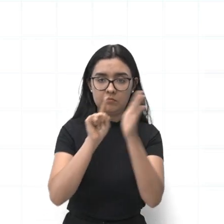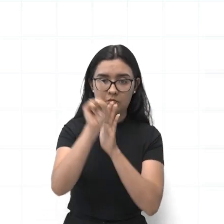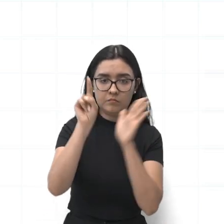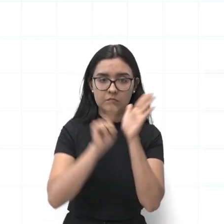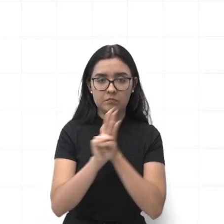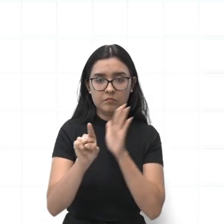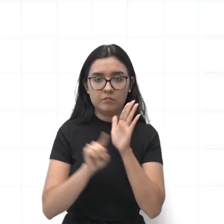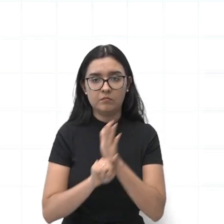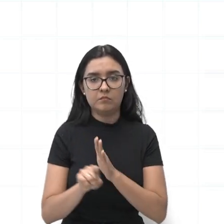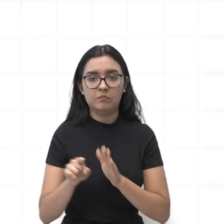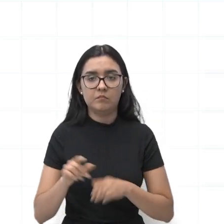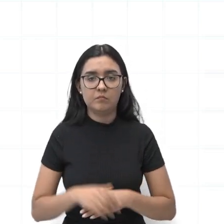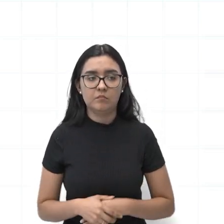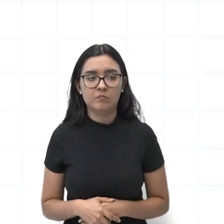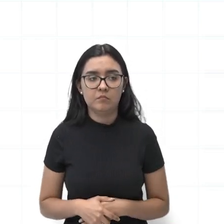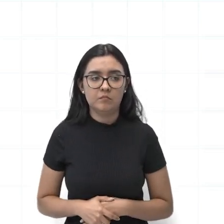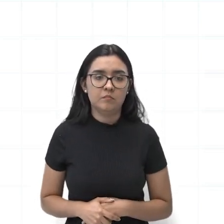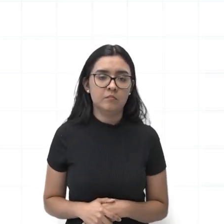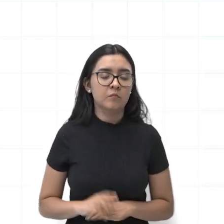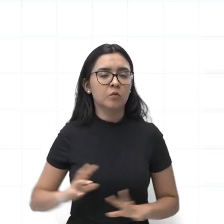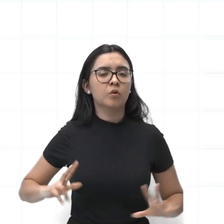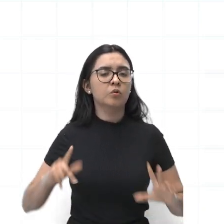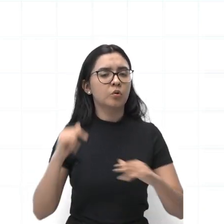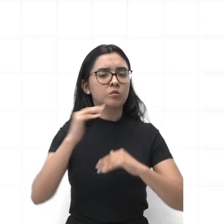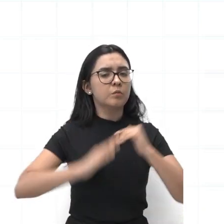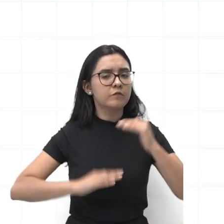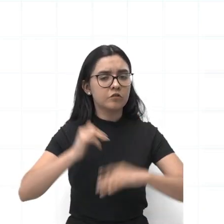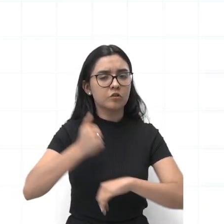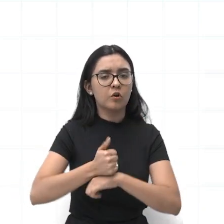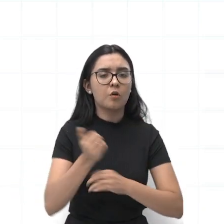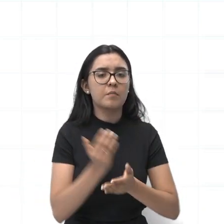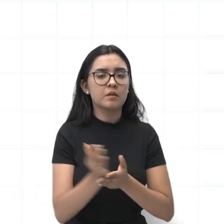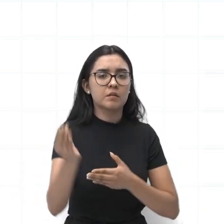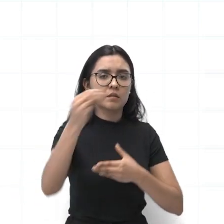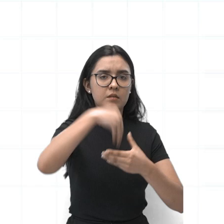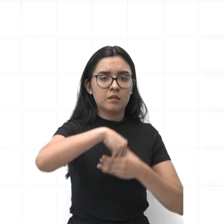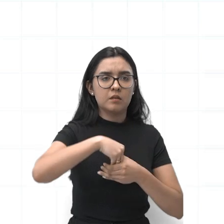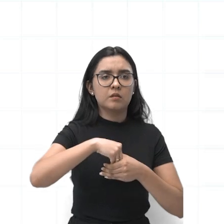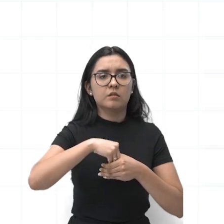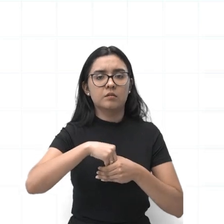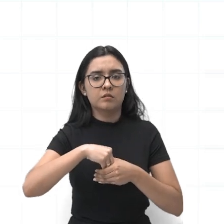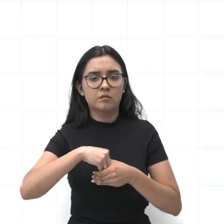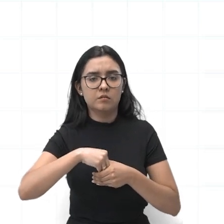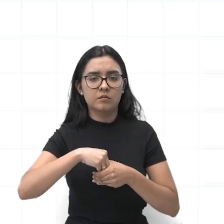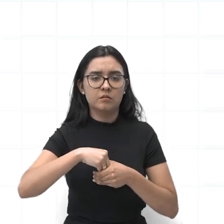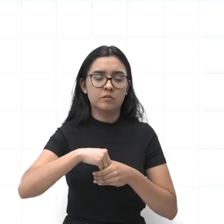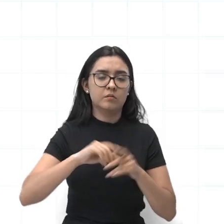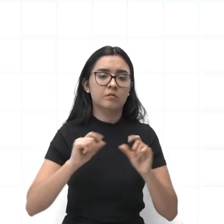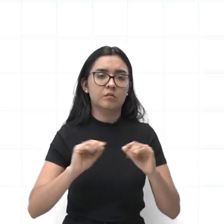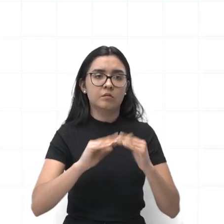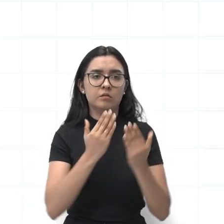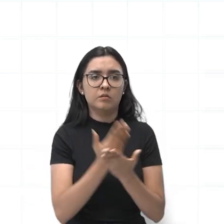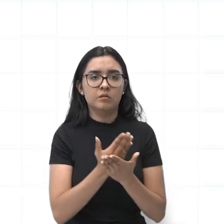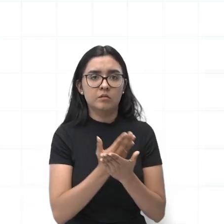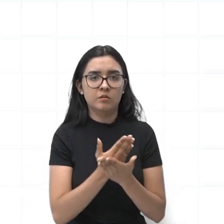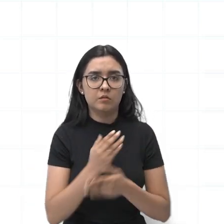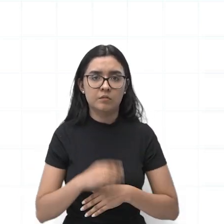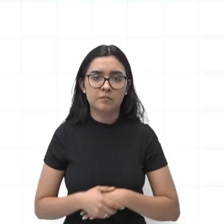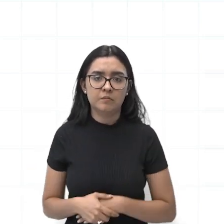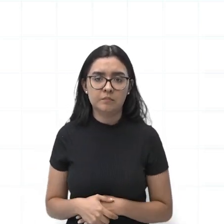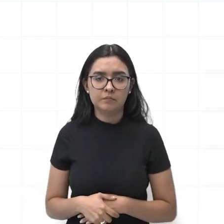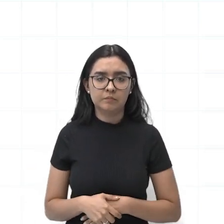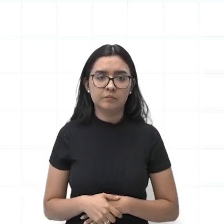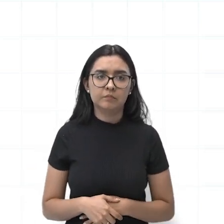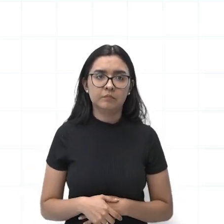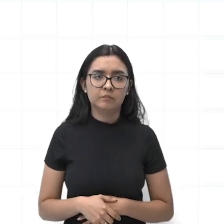ó. All professions begin at school. Todas as profissões começam na escola. Is your